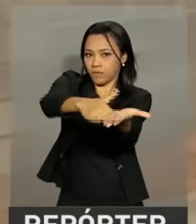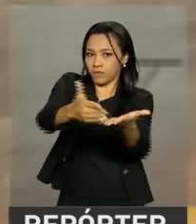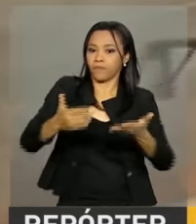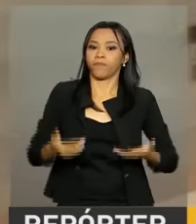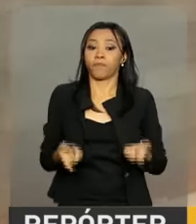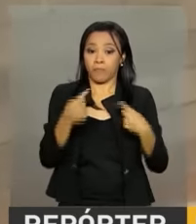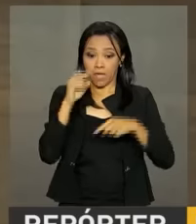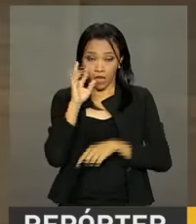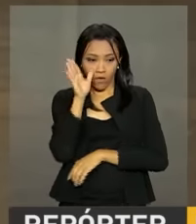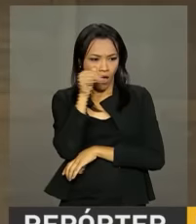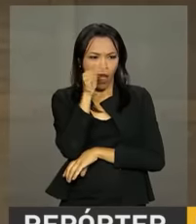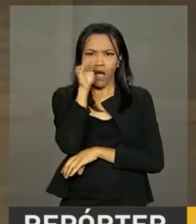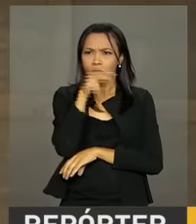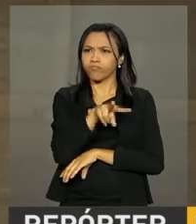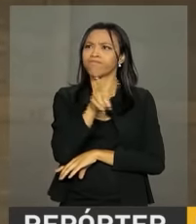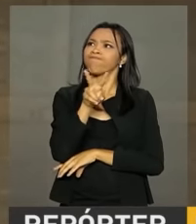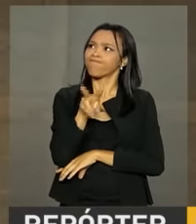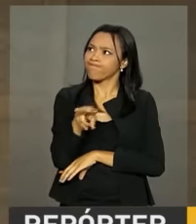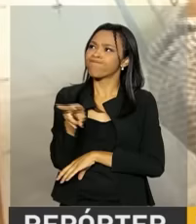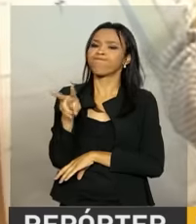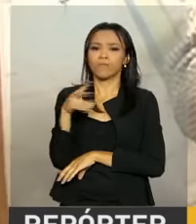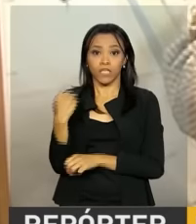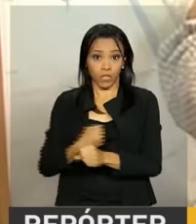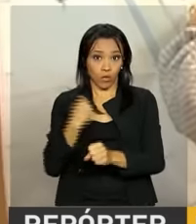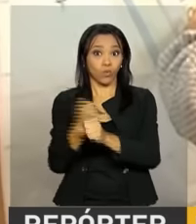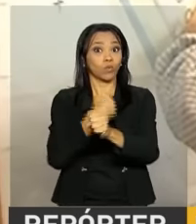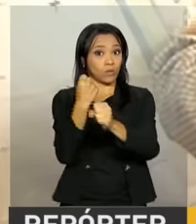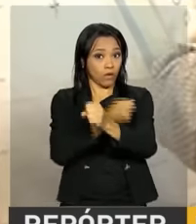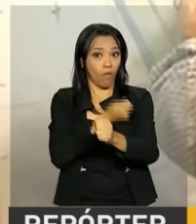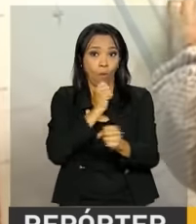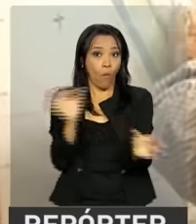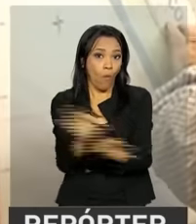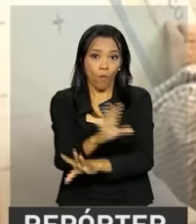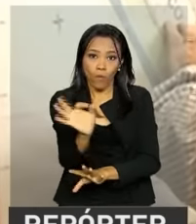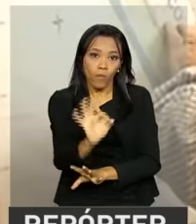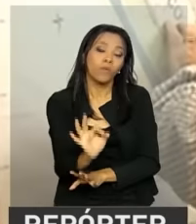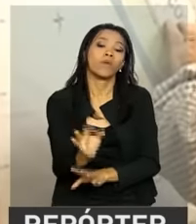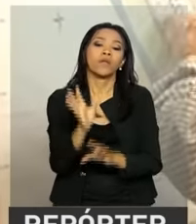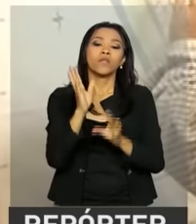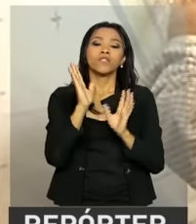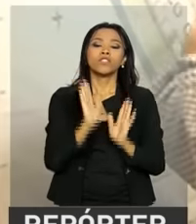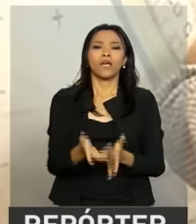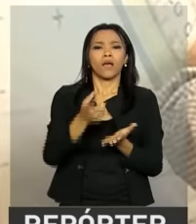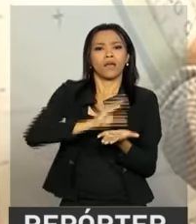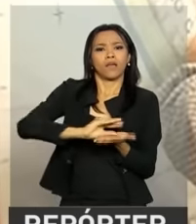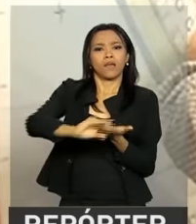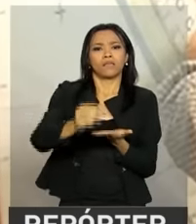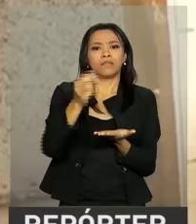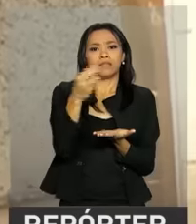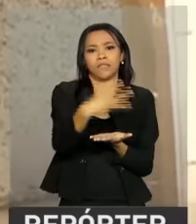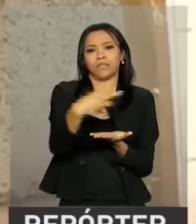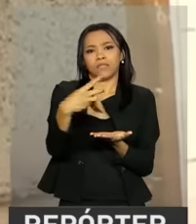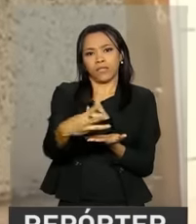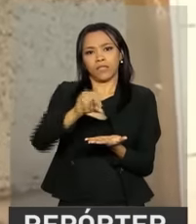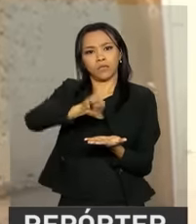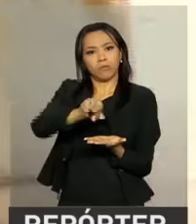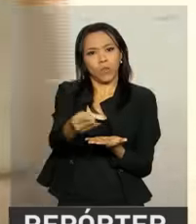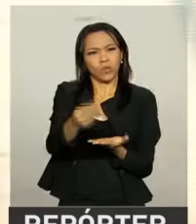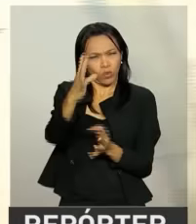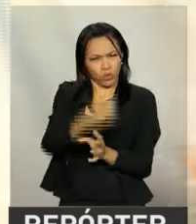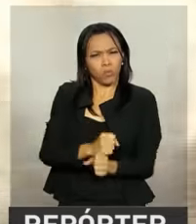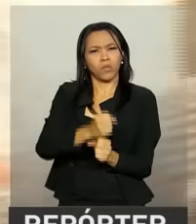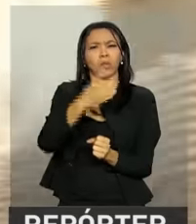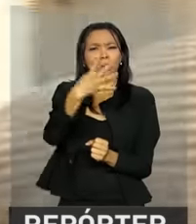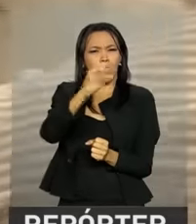vistoriou as obras de um dos galpões Ainda em construção o Ministério do Turismo já repassou 33 milhões de um total de R 40